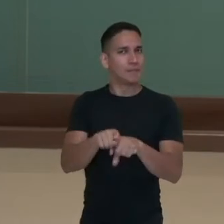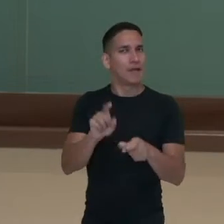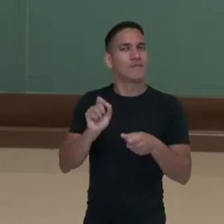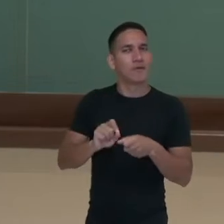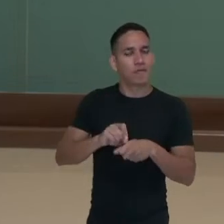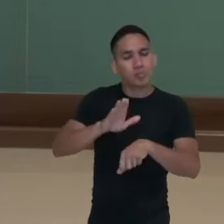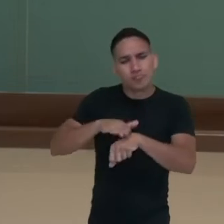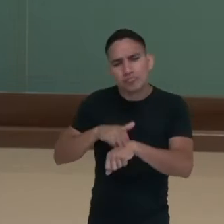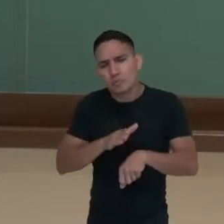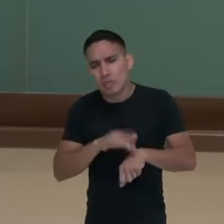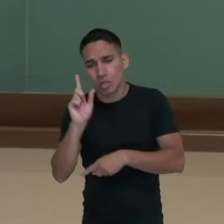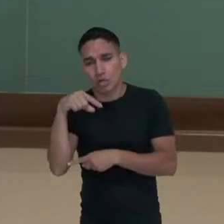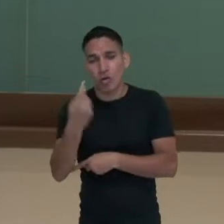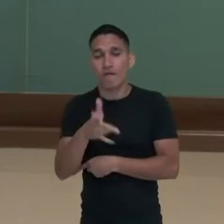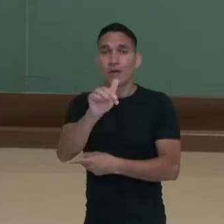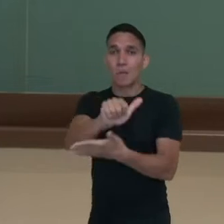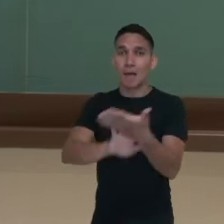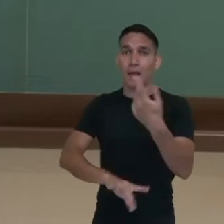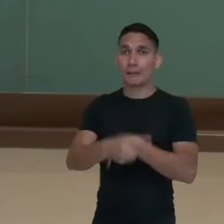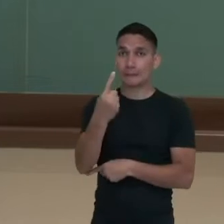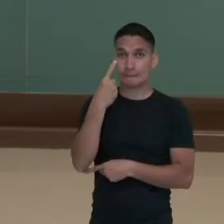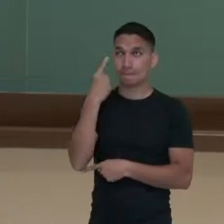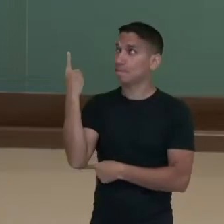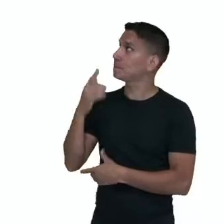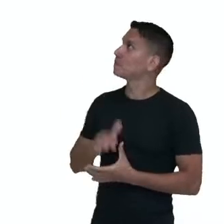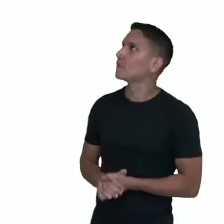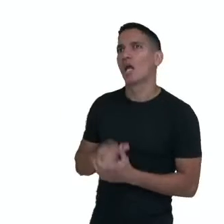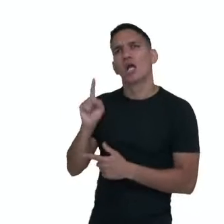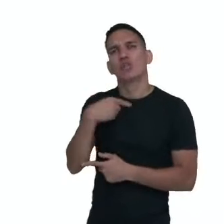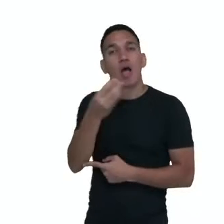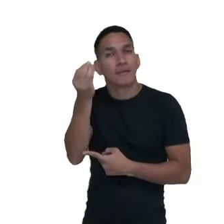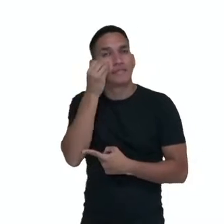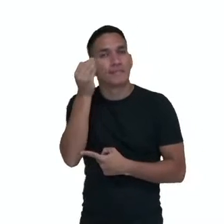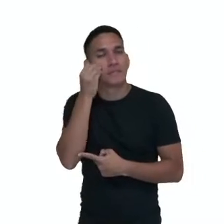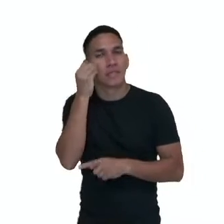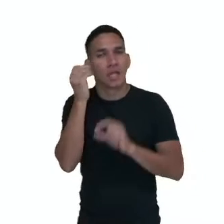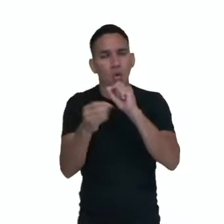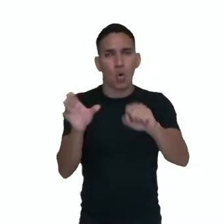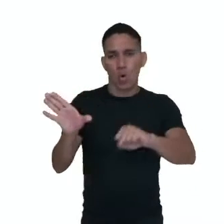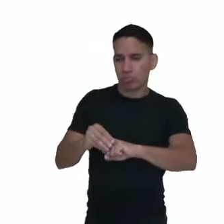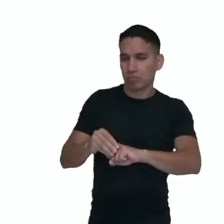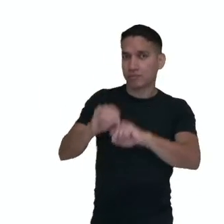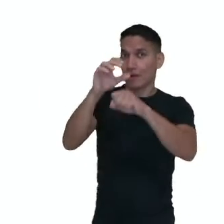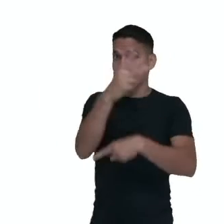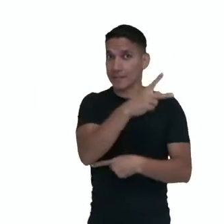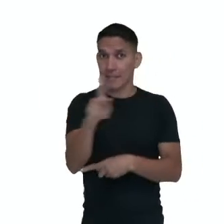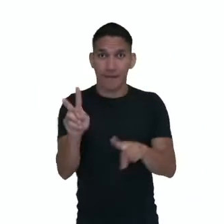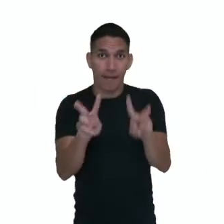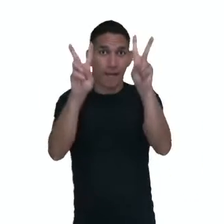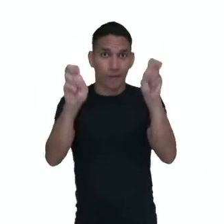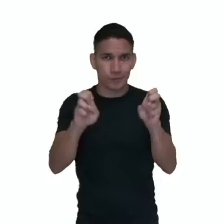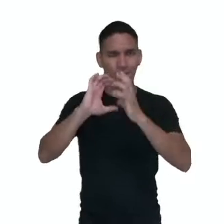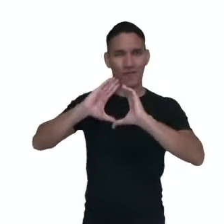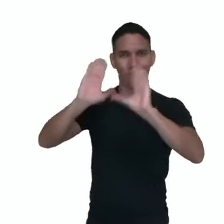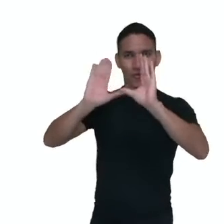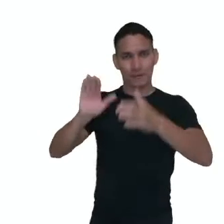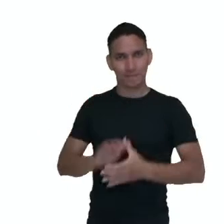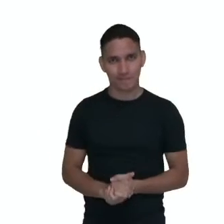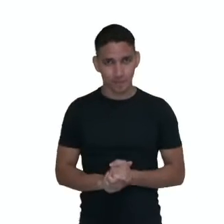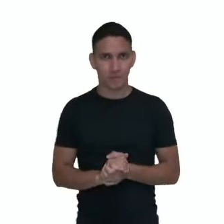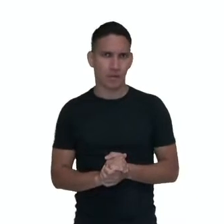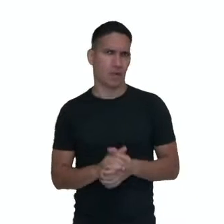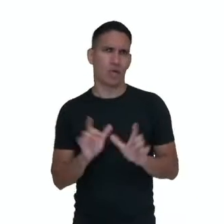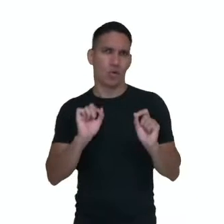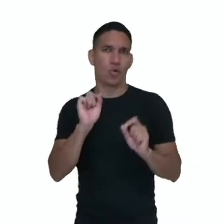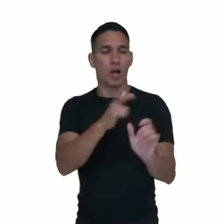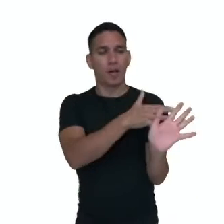pesquisa. Nós vamos para a atividade número 1. Vamos testar aí o conhecimento de vocês do voleibol. Com base no que